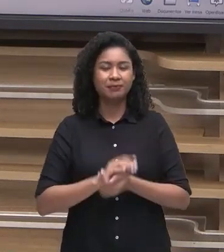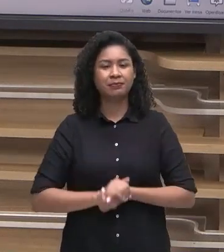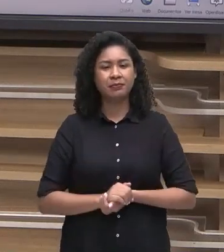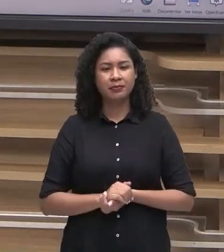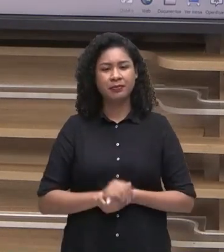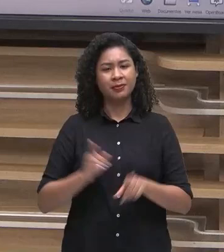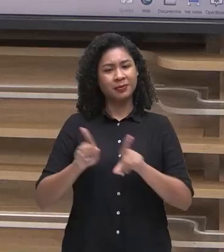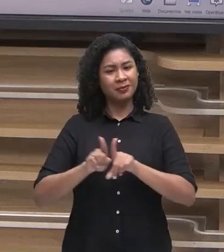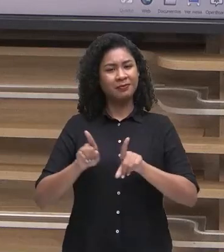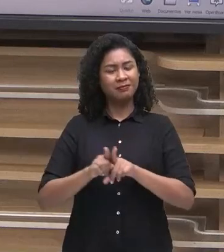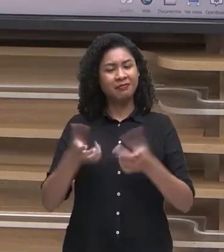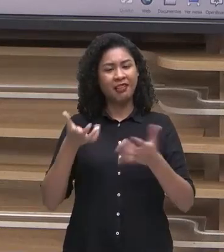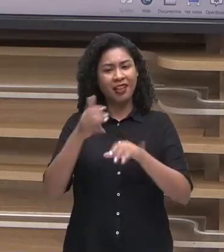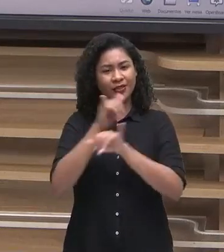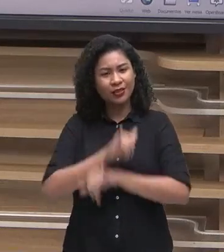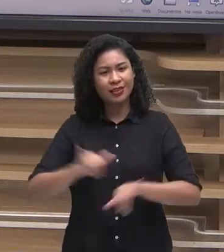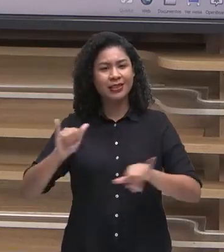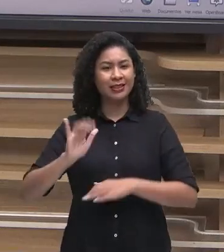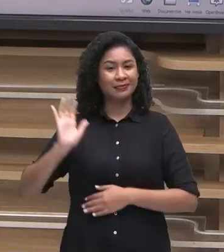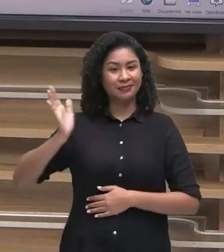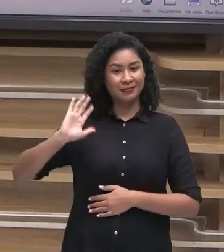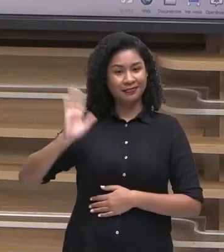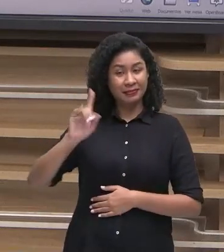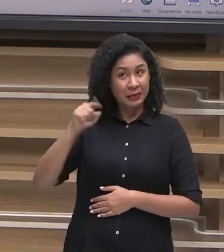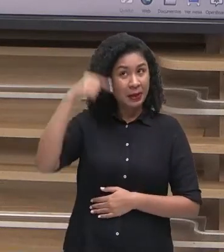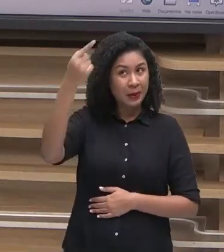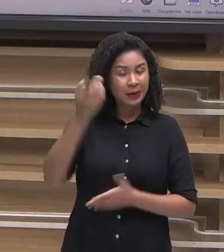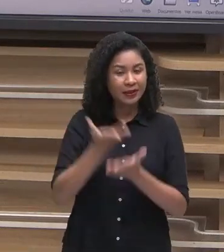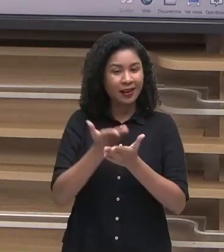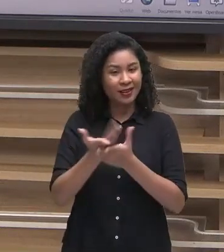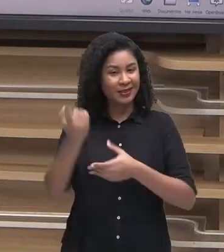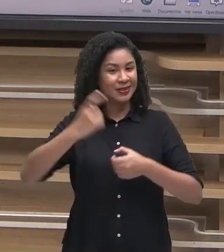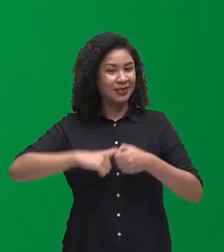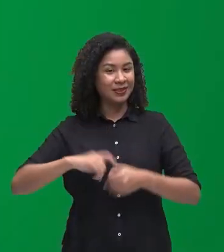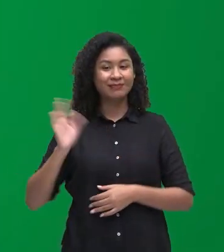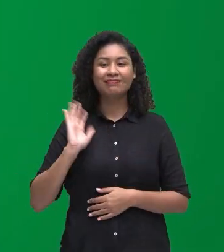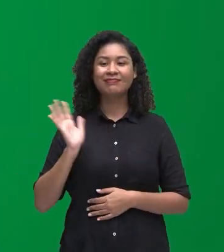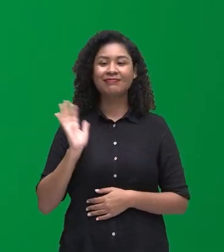despedir por aqui. Na outra aula a gente vai estar por aqui de volta e até mais.